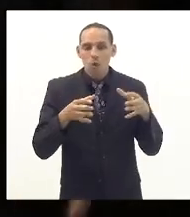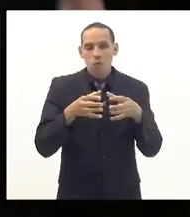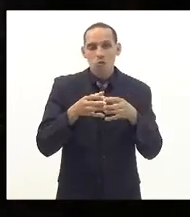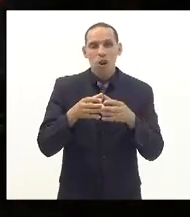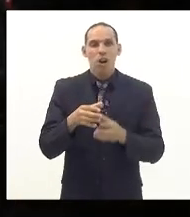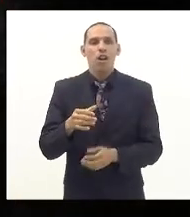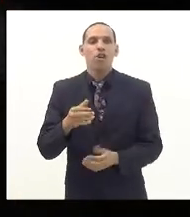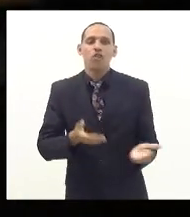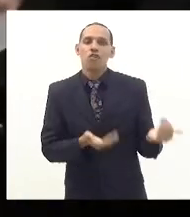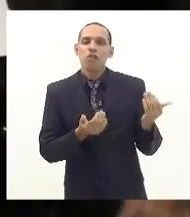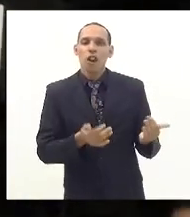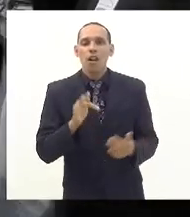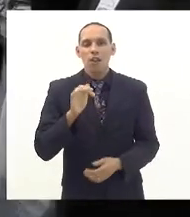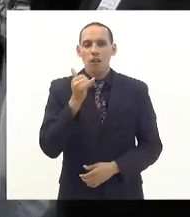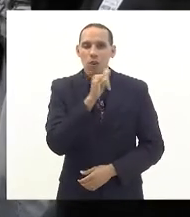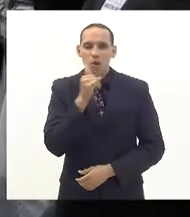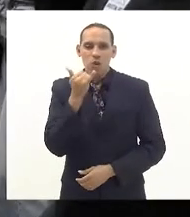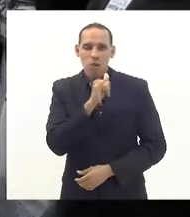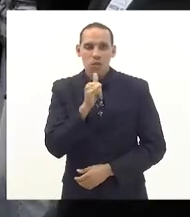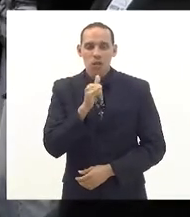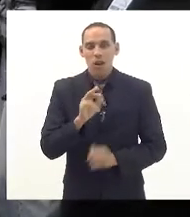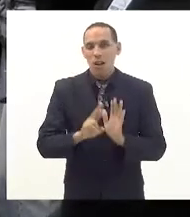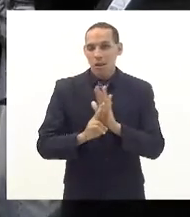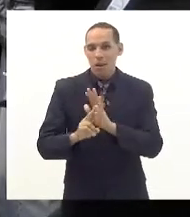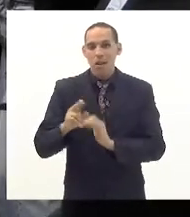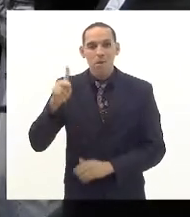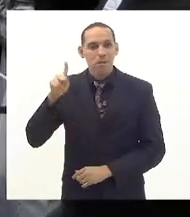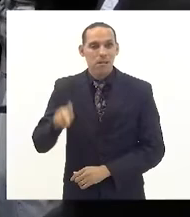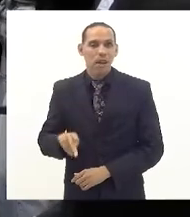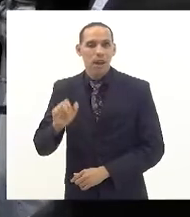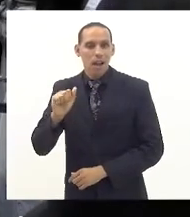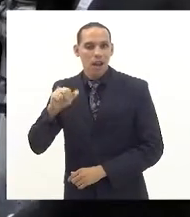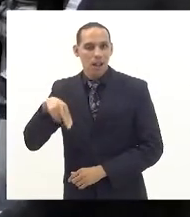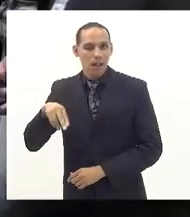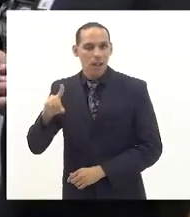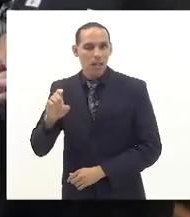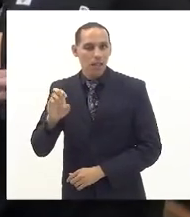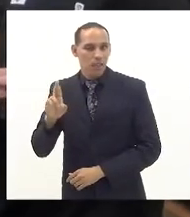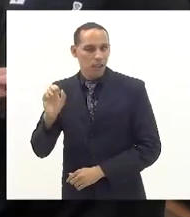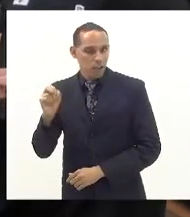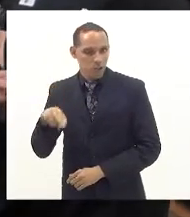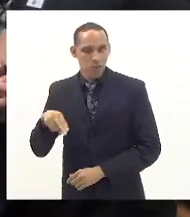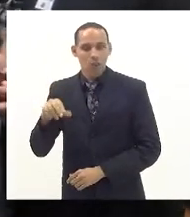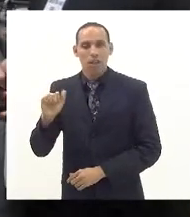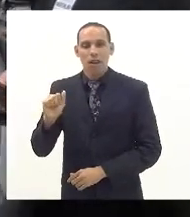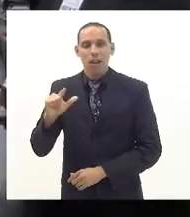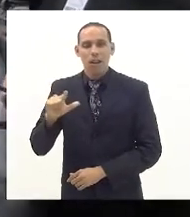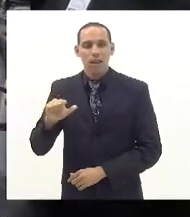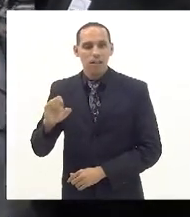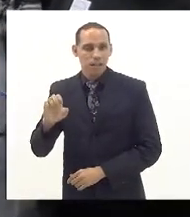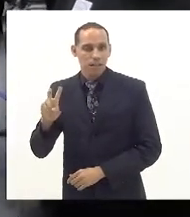Clube, representado pelo presidente Anderson Azevedo.